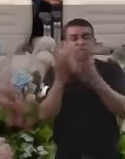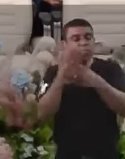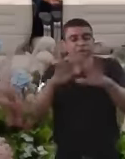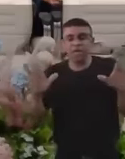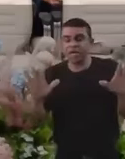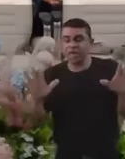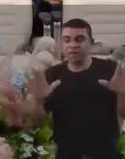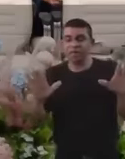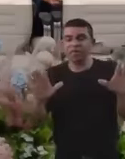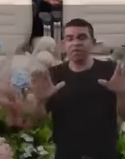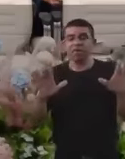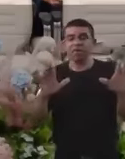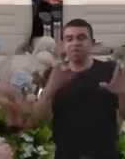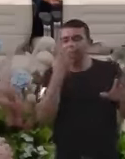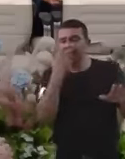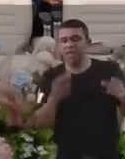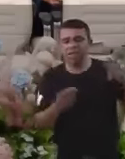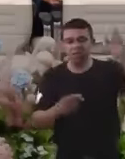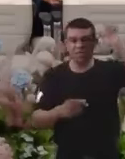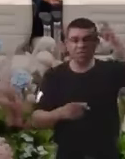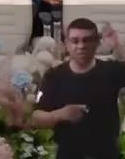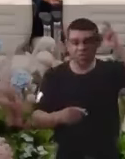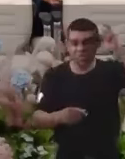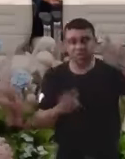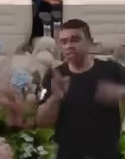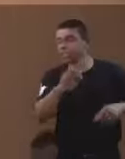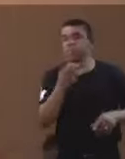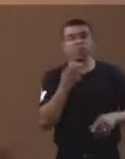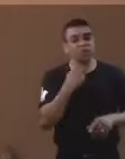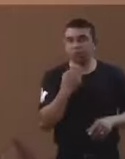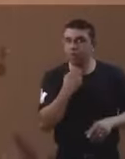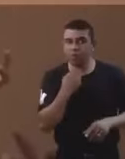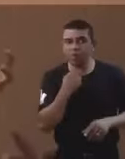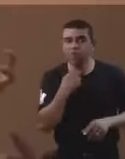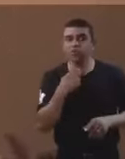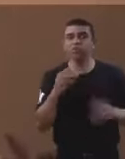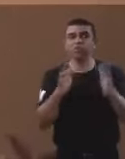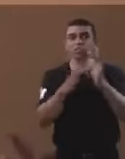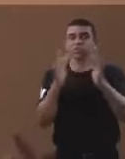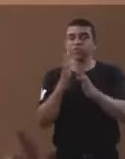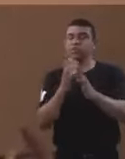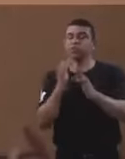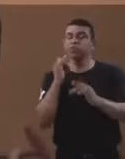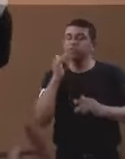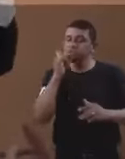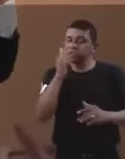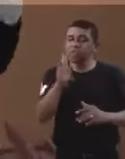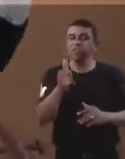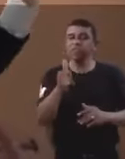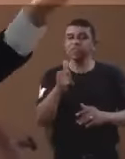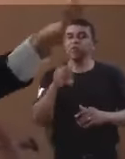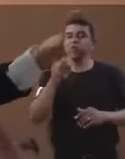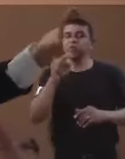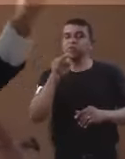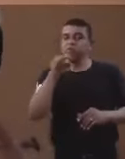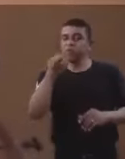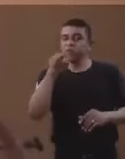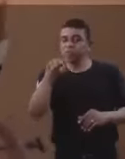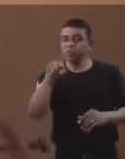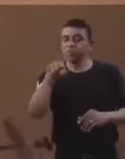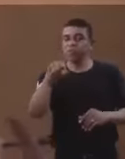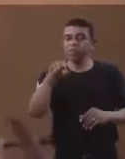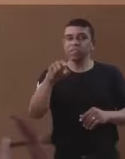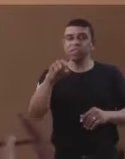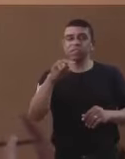aos discípulos na frente das multidões: não sejam hipócritas. Vou falar logo na frente da multidão. Por